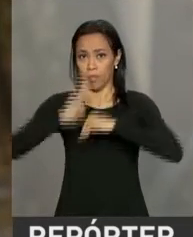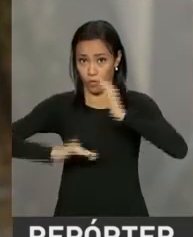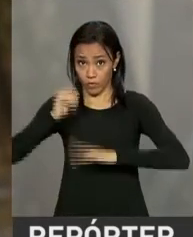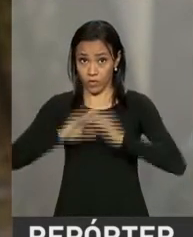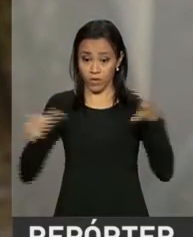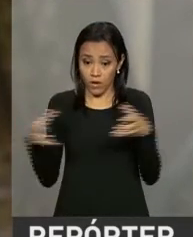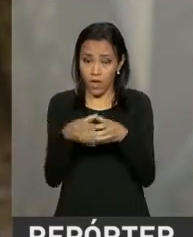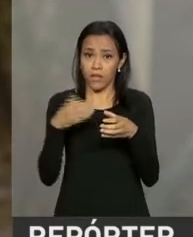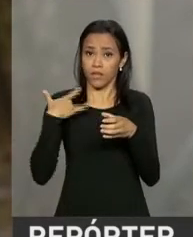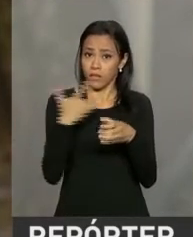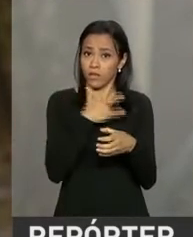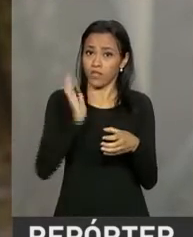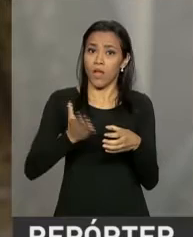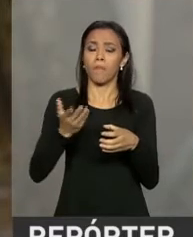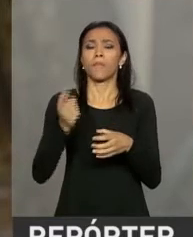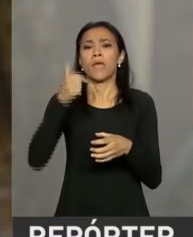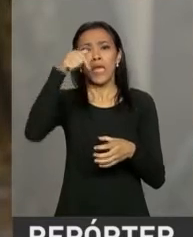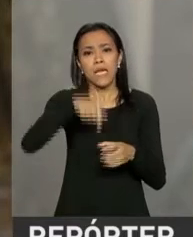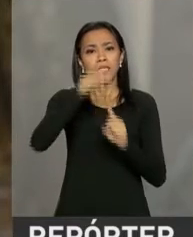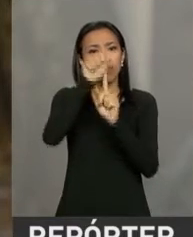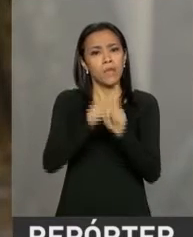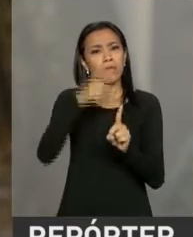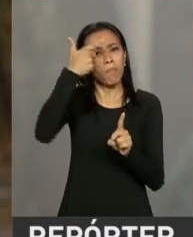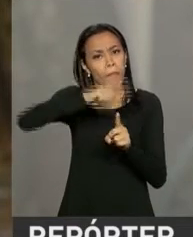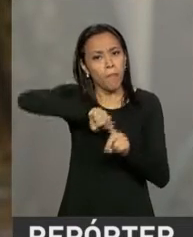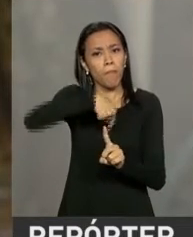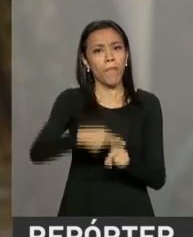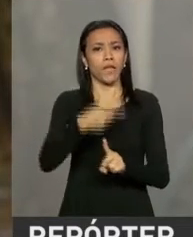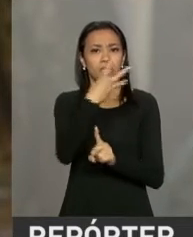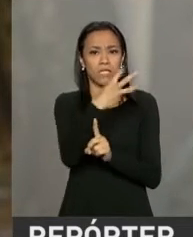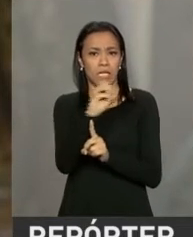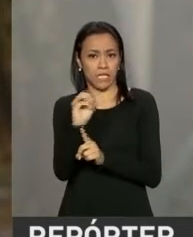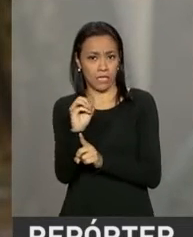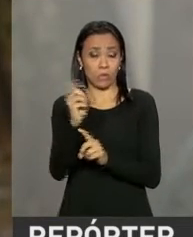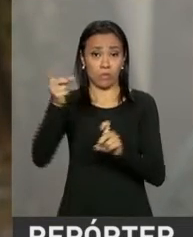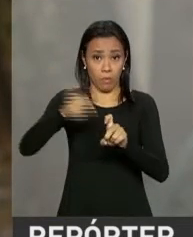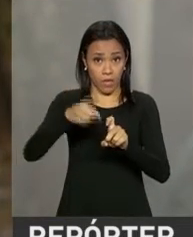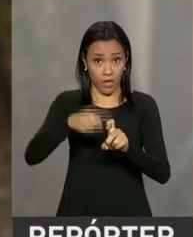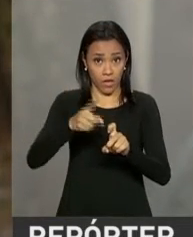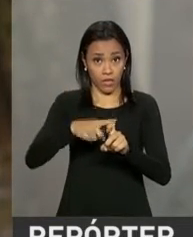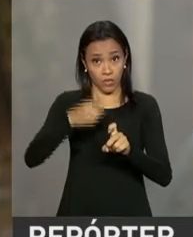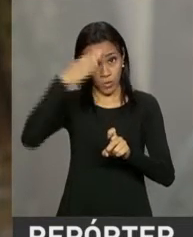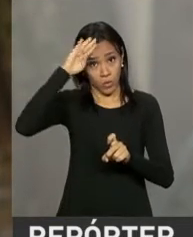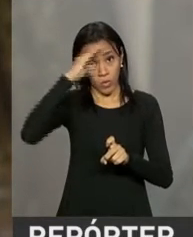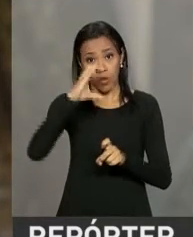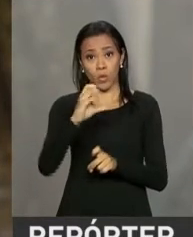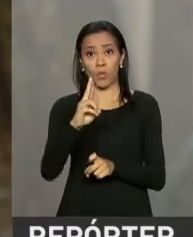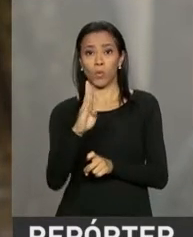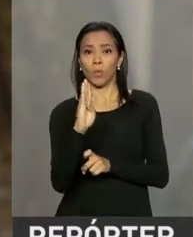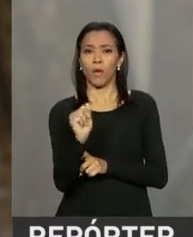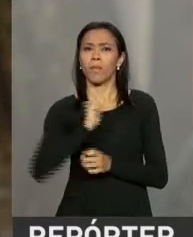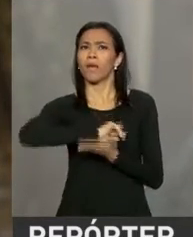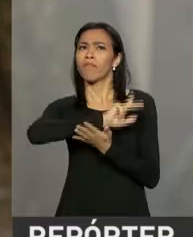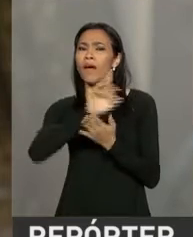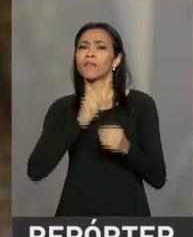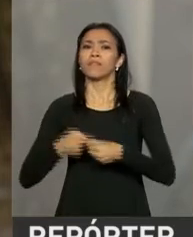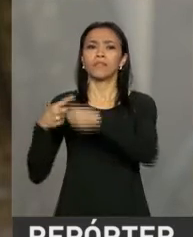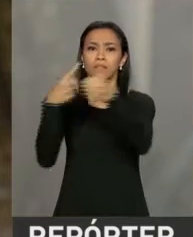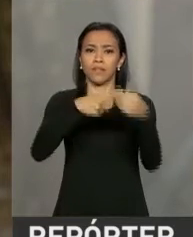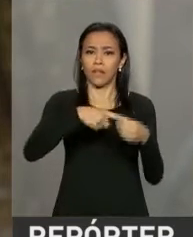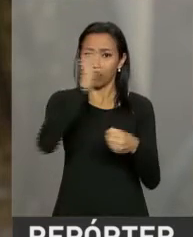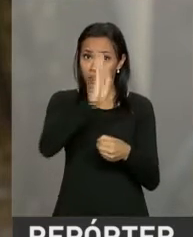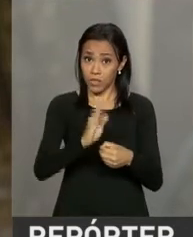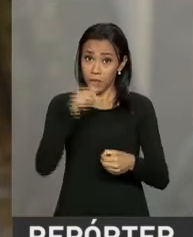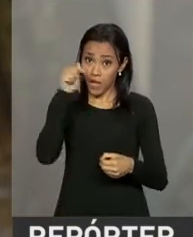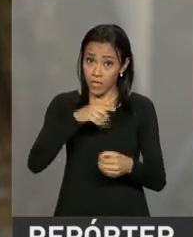neste mês está previsto o deslocamento de mais 300 médicos cubanos para diversas cidades do brasil o mais médicos cria